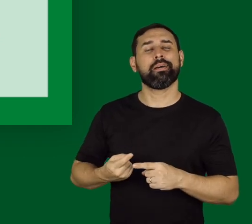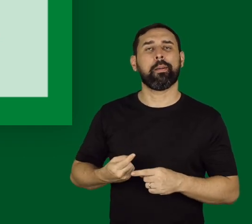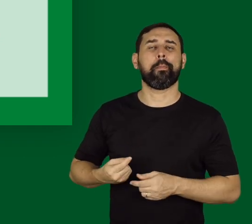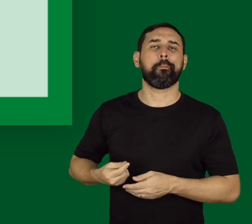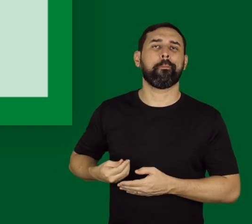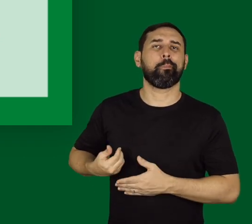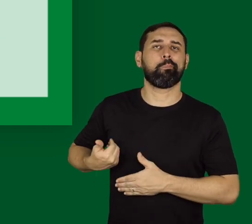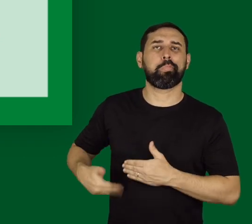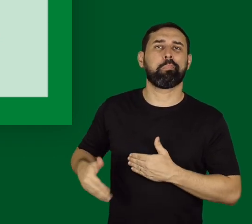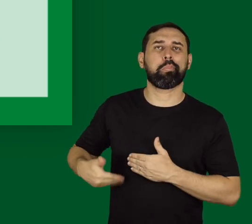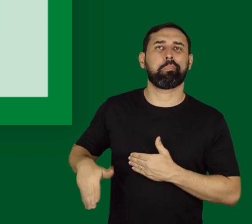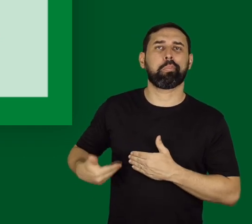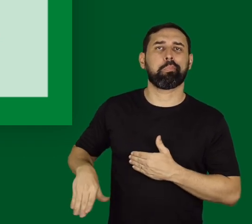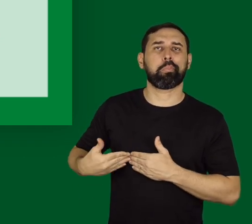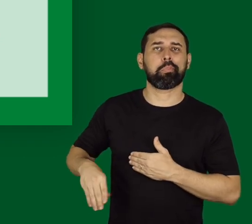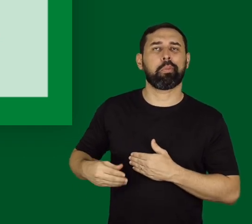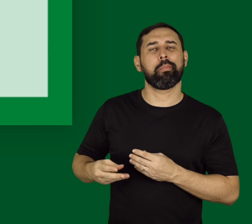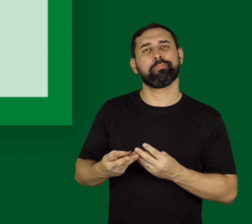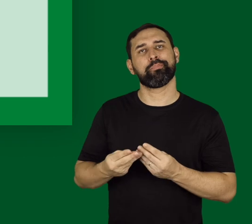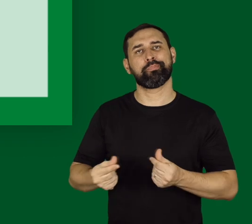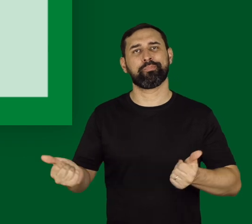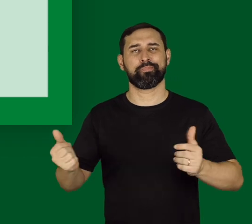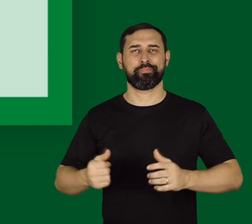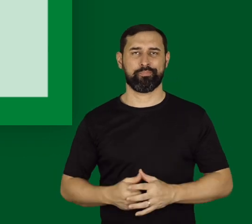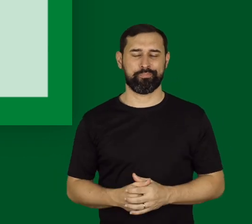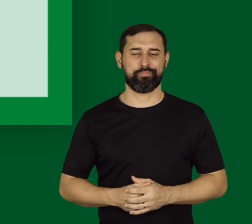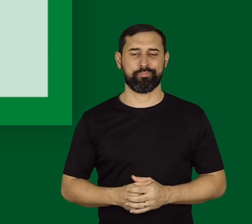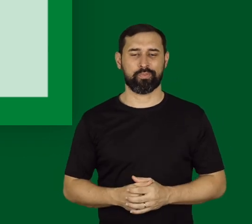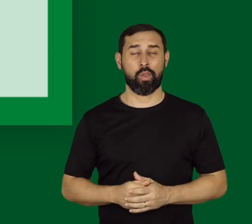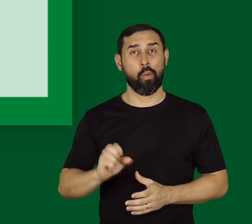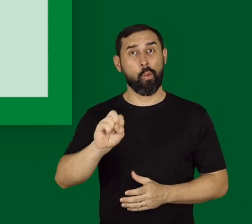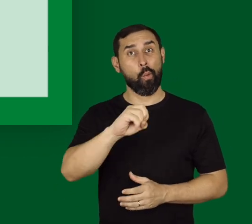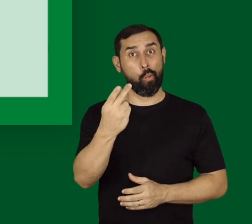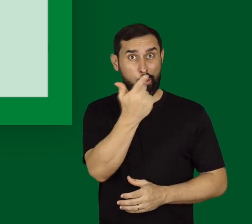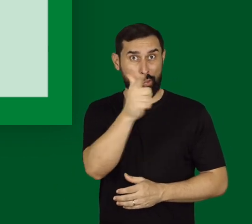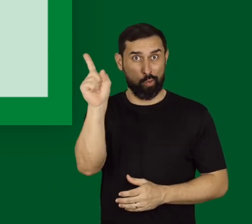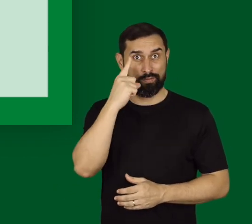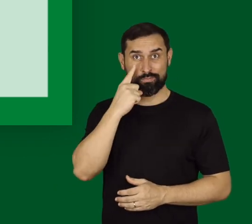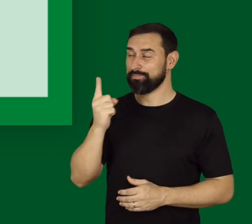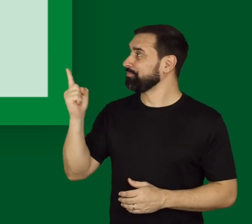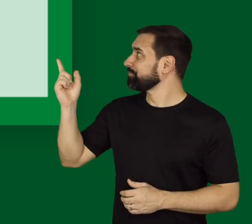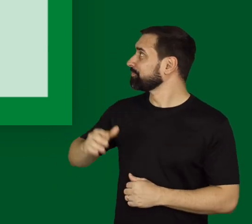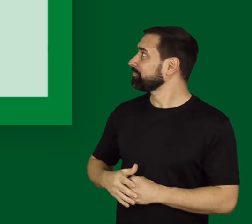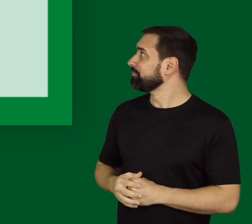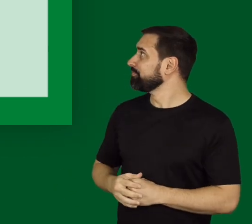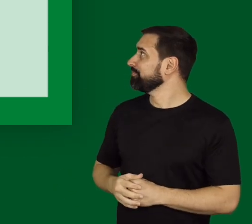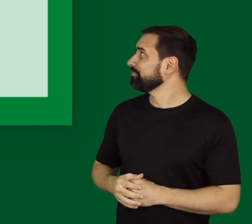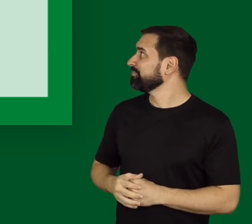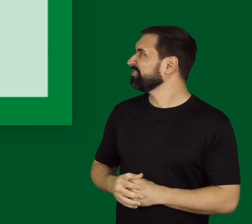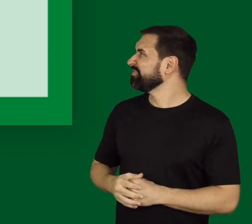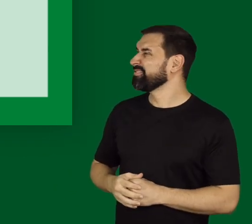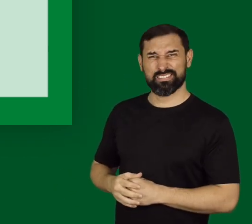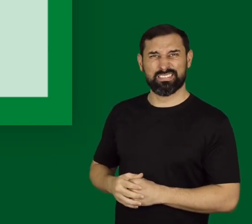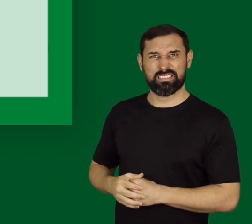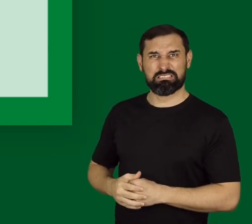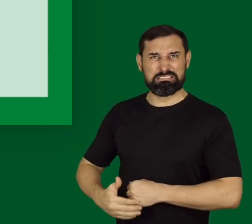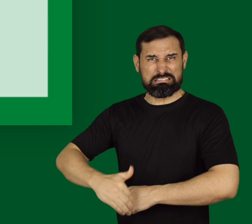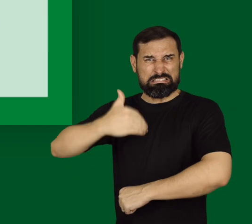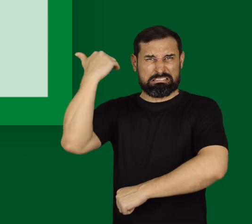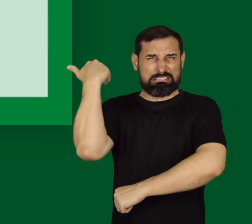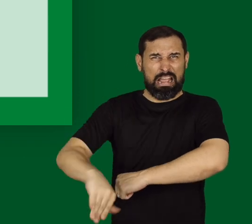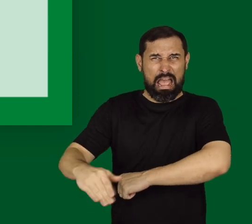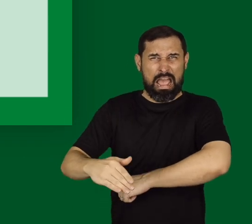inadequada, porque ele perdeu volume, Então, aquela parte do volume circulante. Ou então numa situação dessa. Então assim,